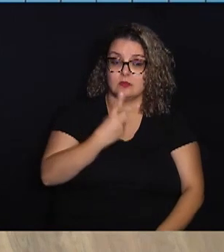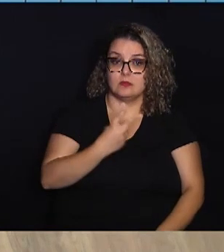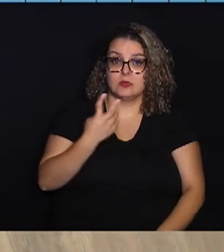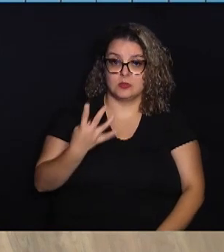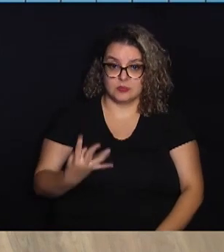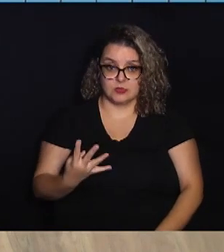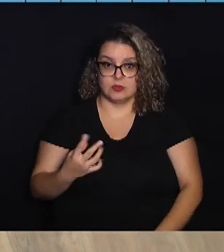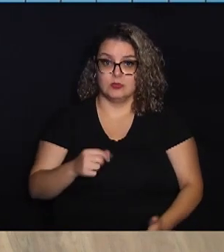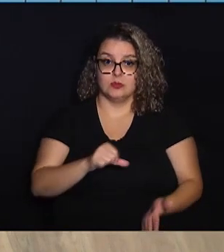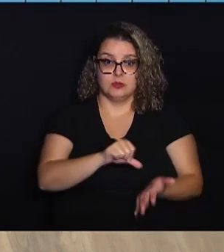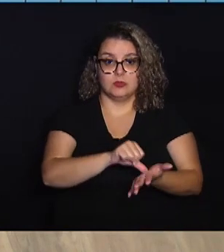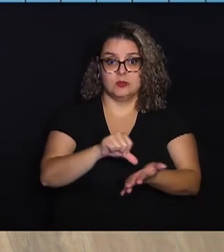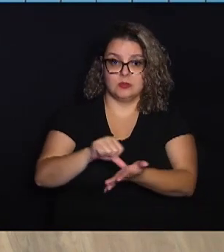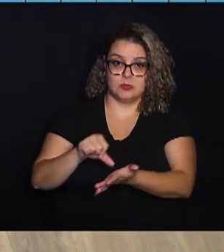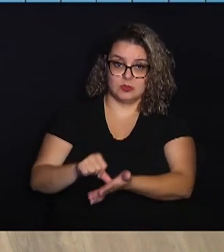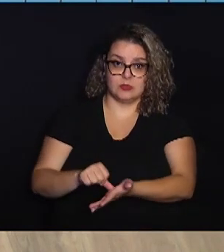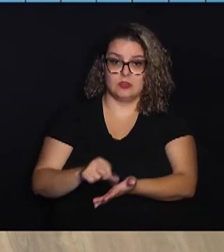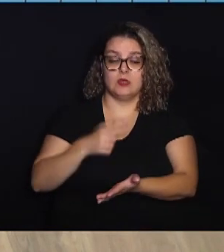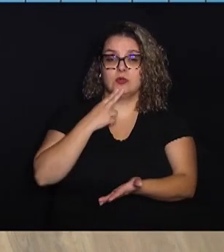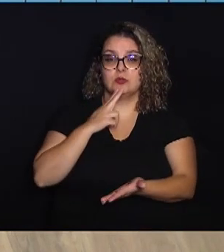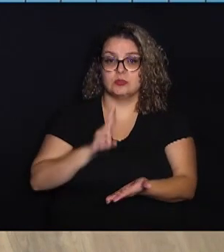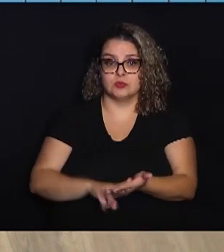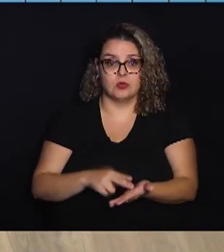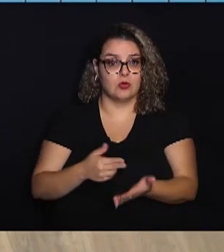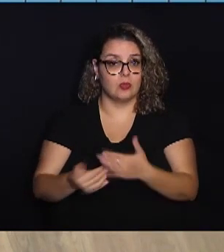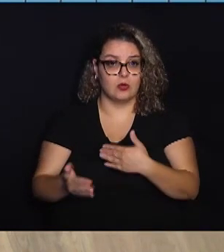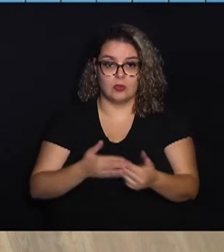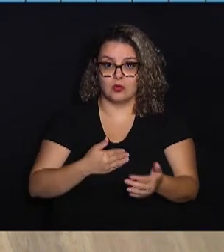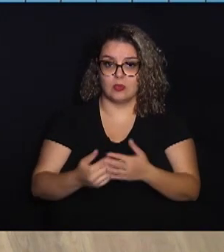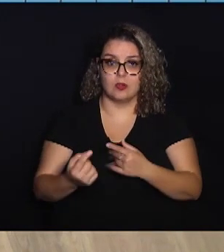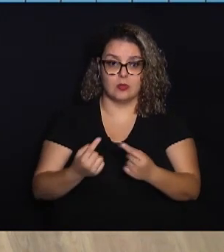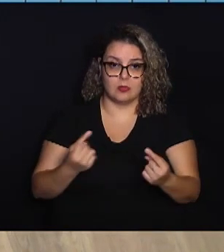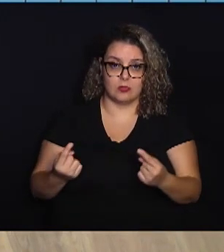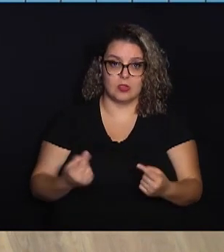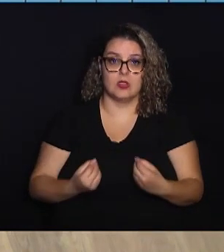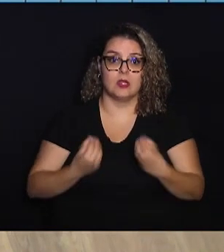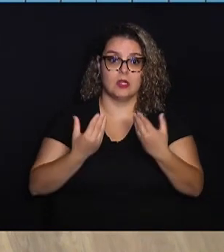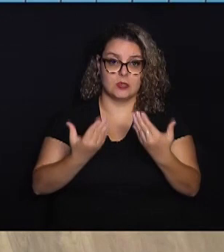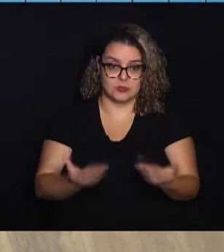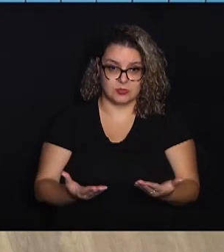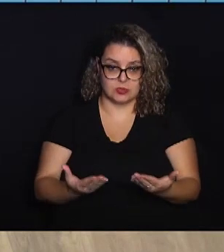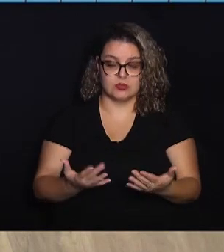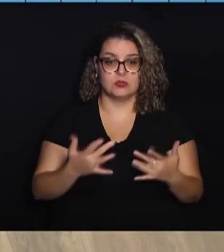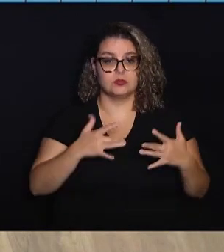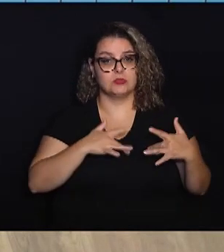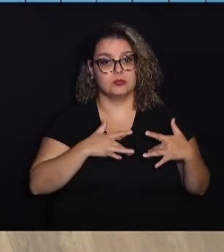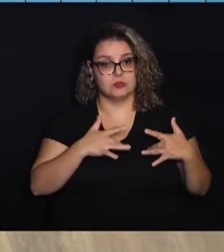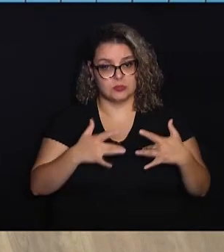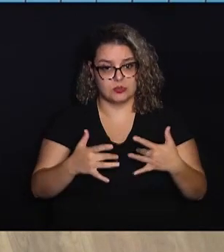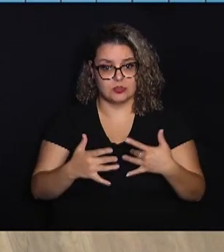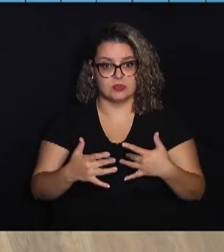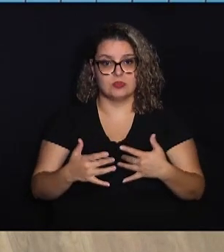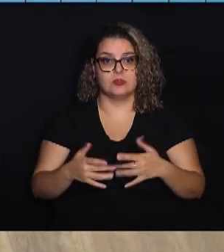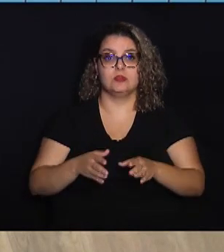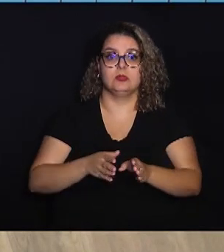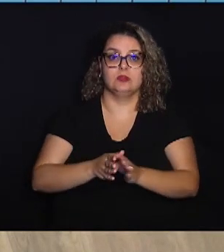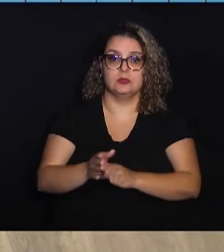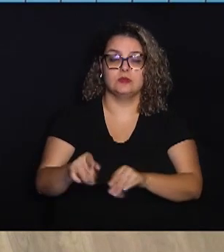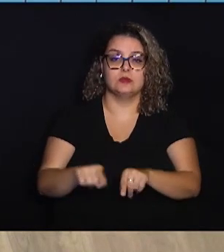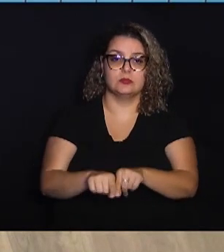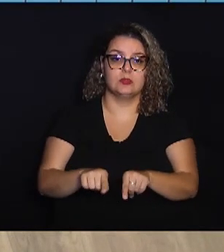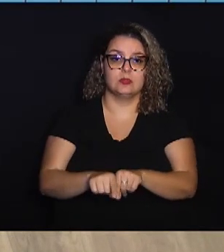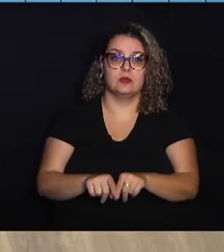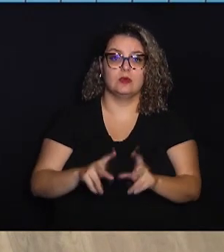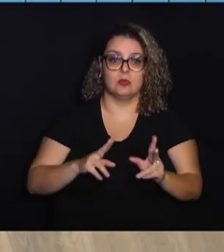agências dos Correios. Você pode ir a qualquer uma delas, deixar ali a sua doação, e recomenda-se que faça, como